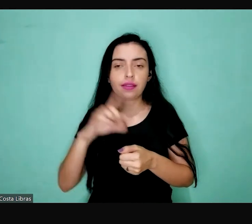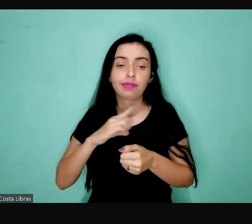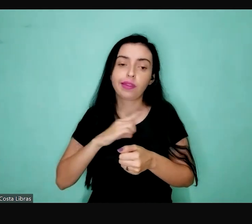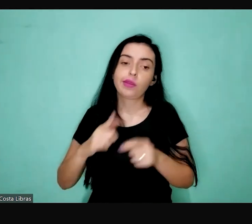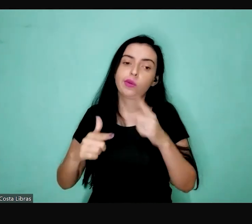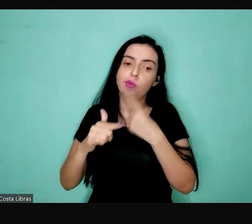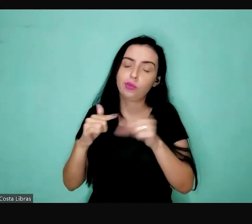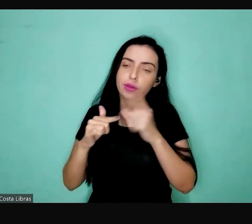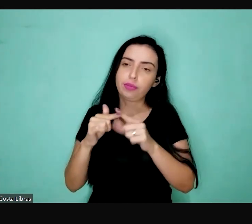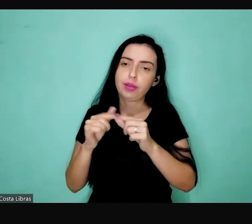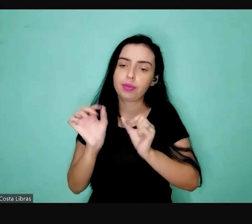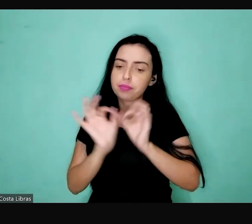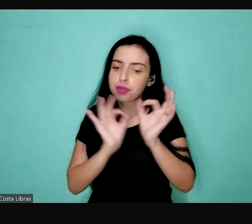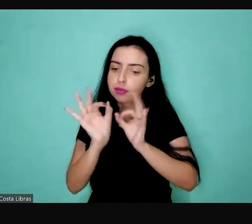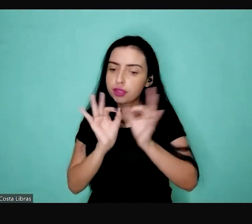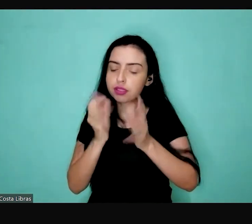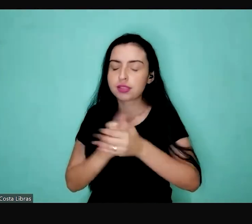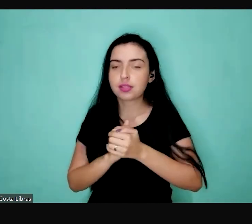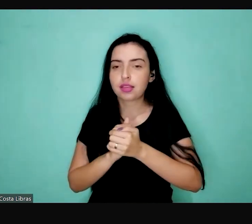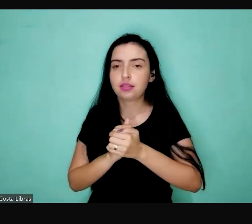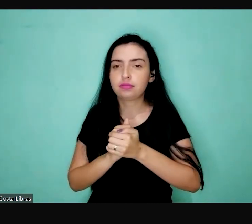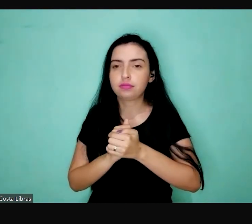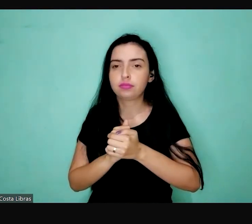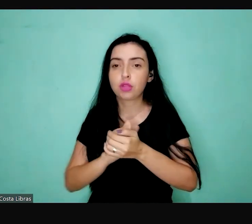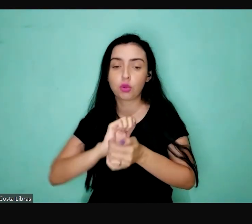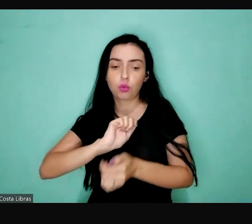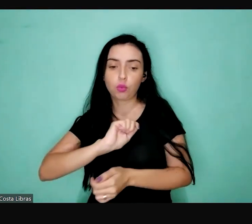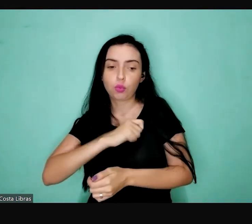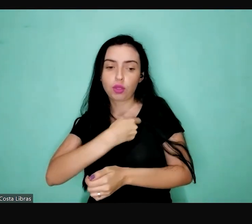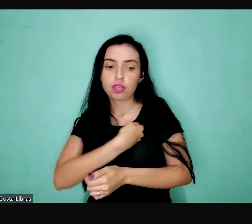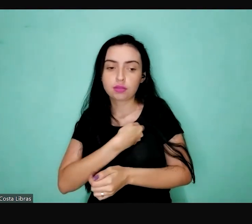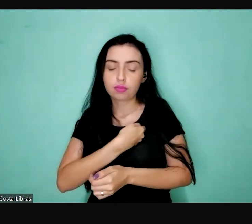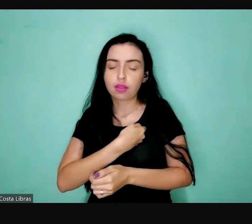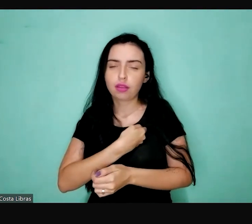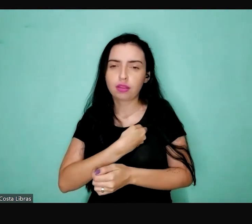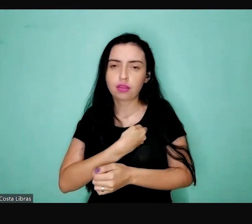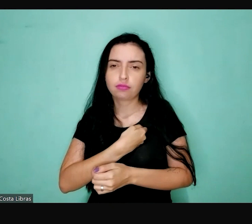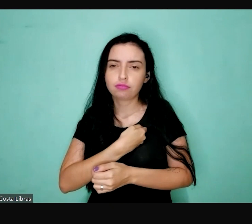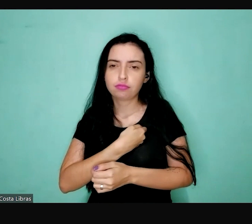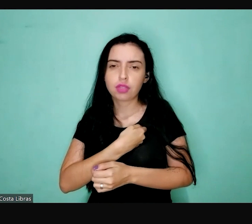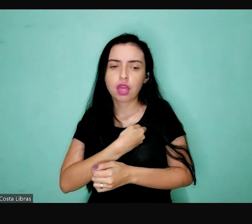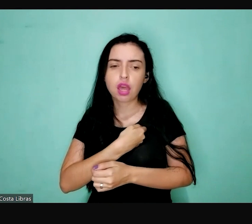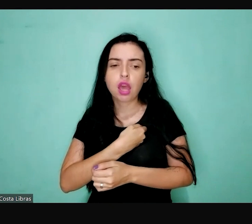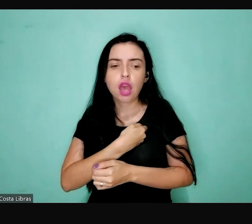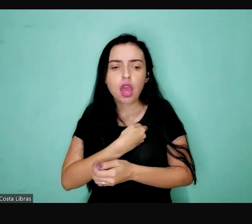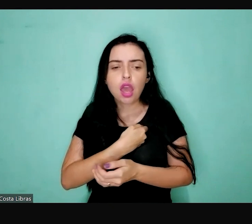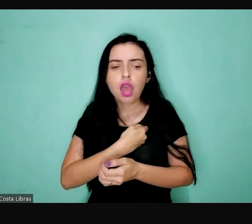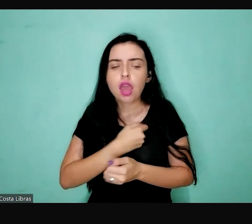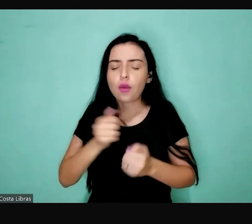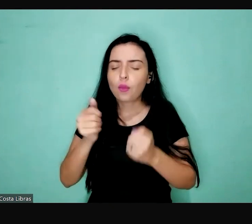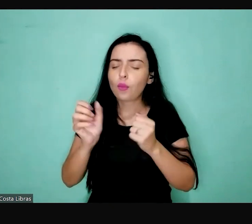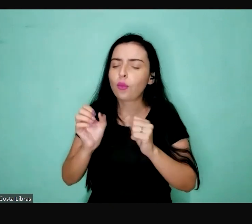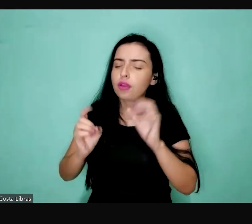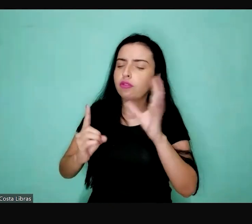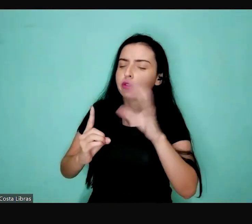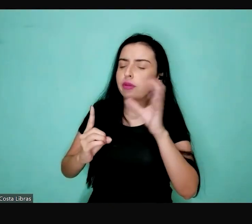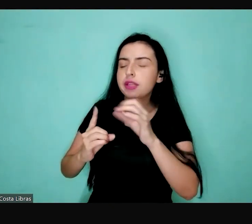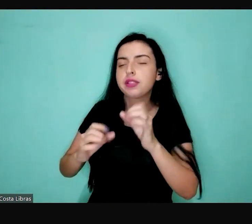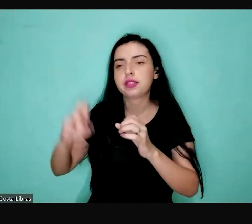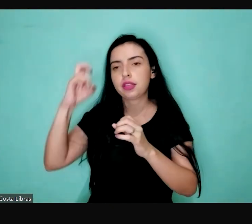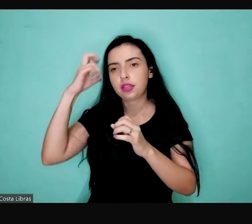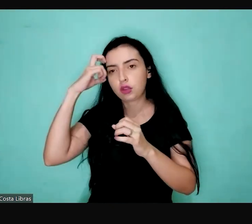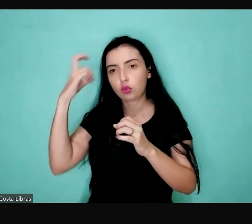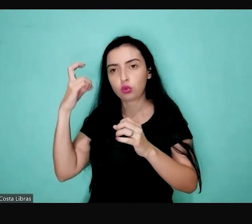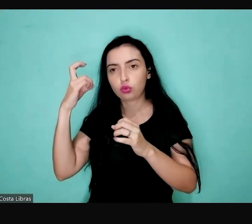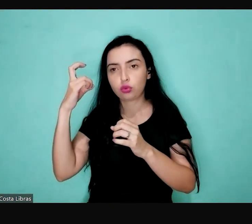para verificar. E como a Espanha é um berço da nossa cultura jurídica, como bem lembrou o